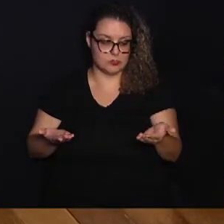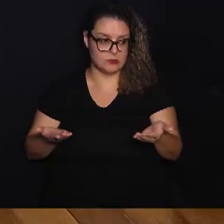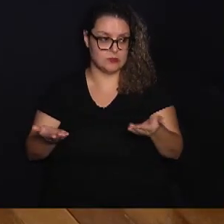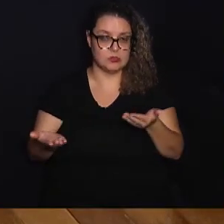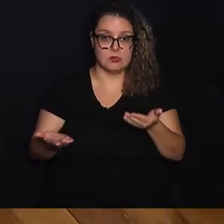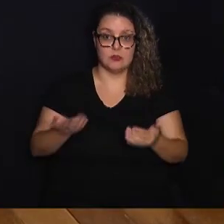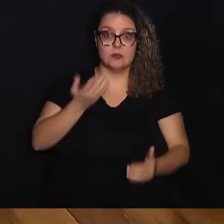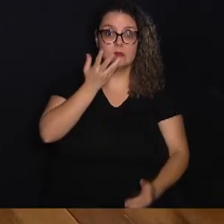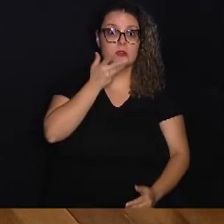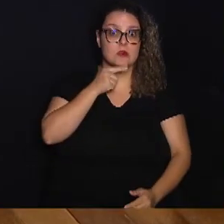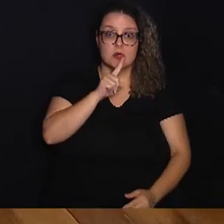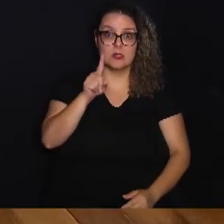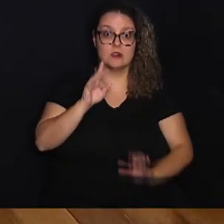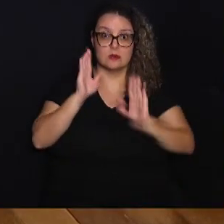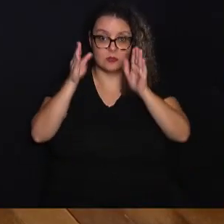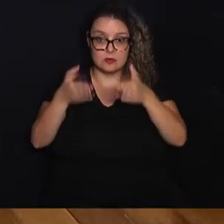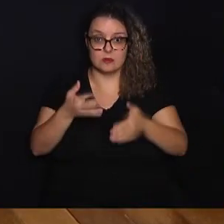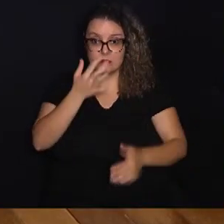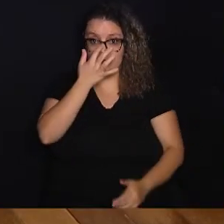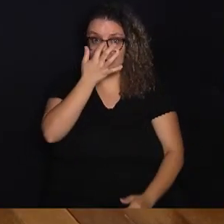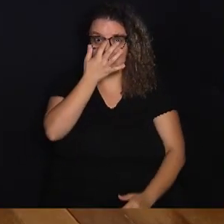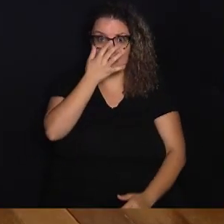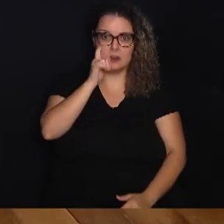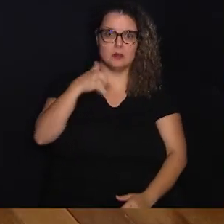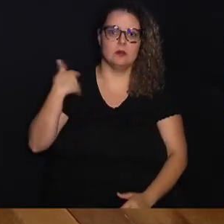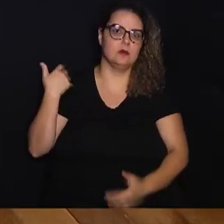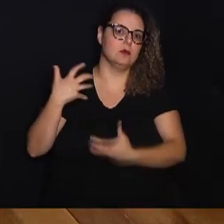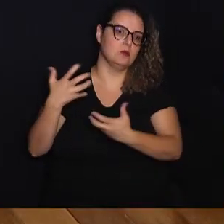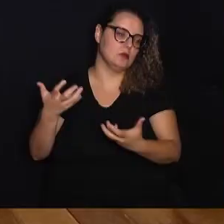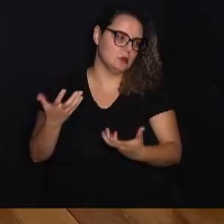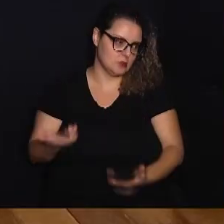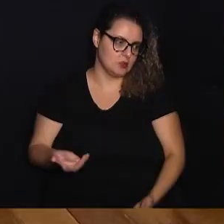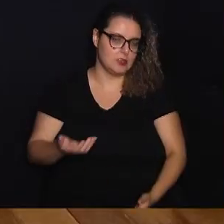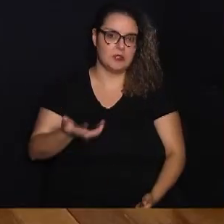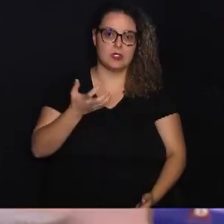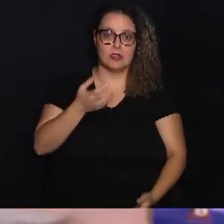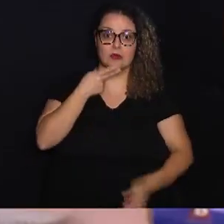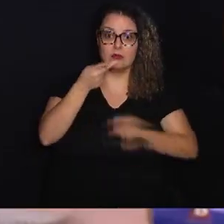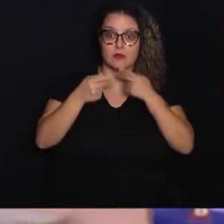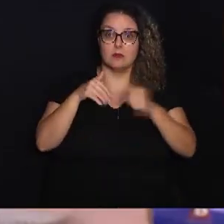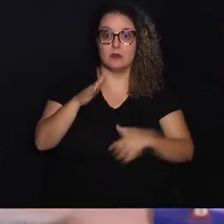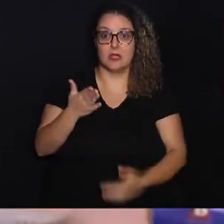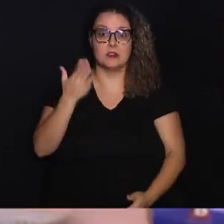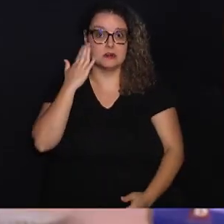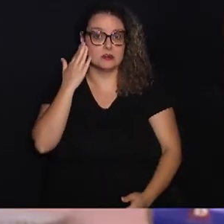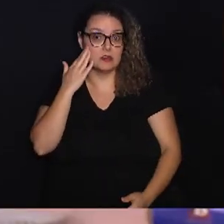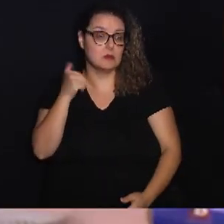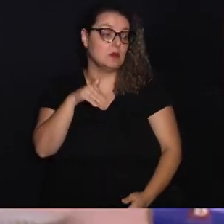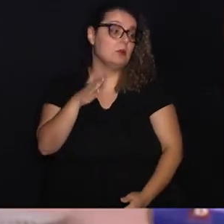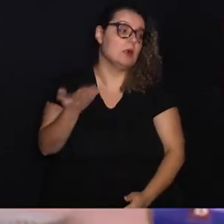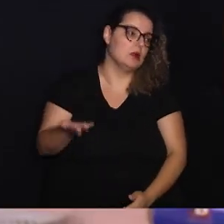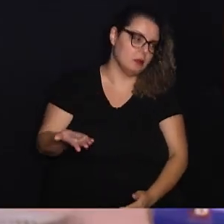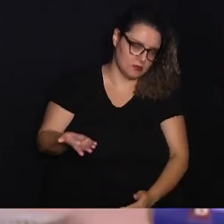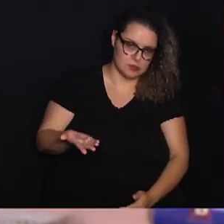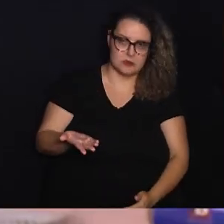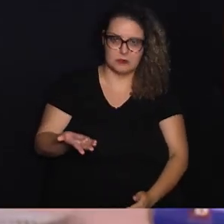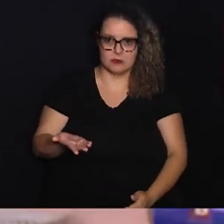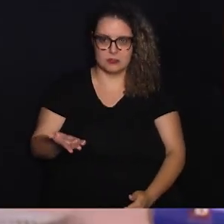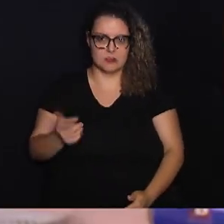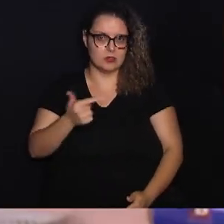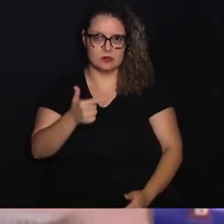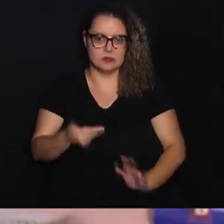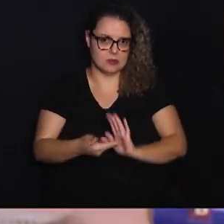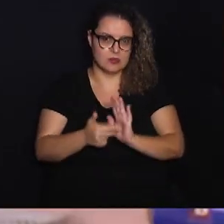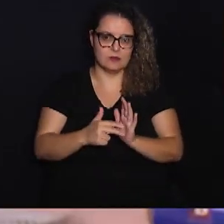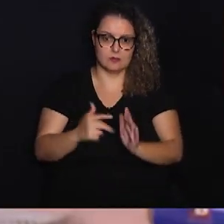não é mais o foco, né? Acaba sendo os adultos querendo um falar mais que o outro, né? Um adulto querer colocar, e não tem sentido isso, né? A